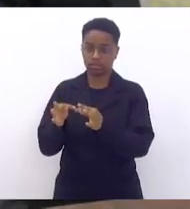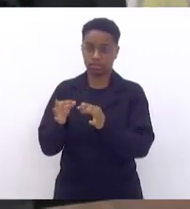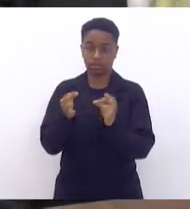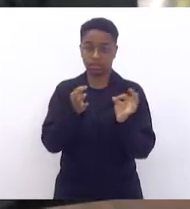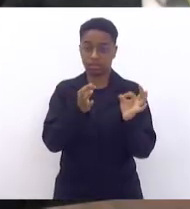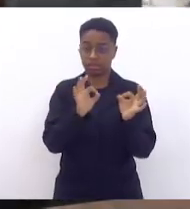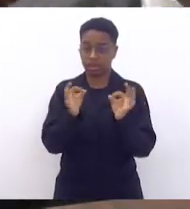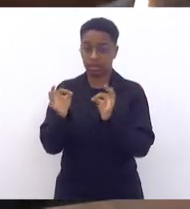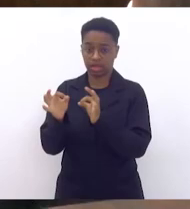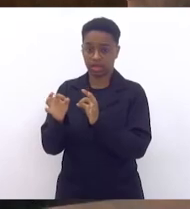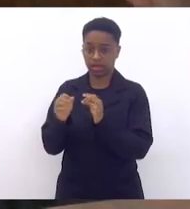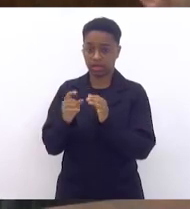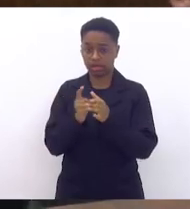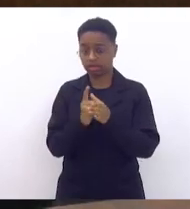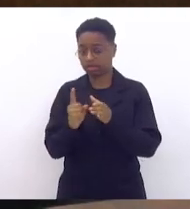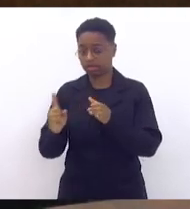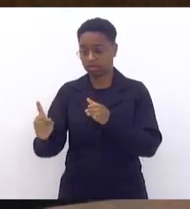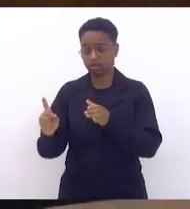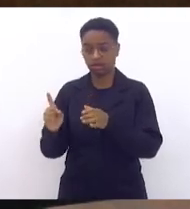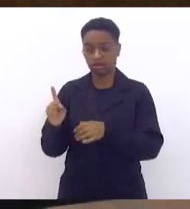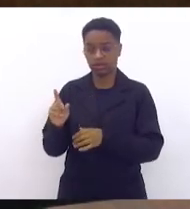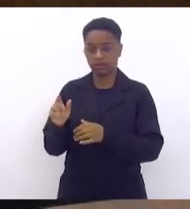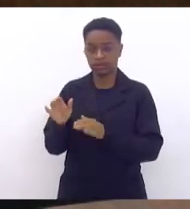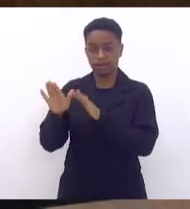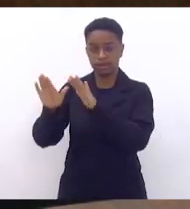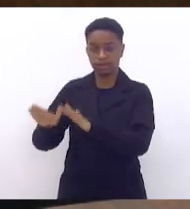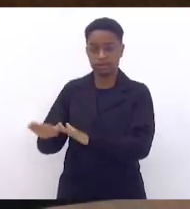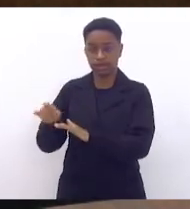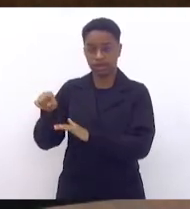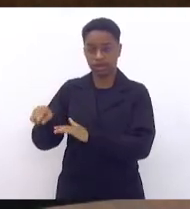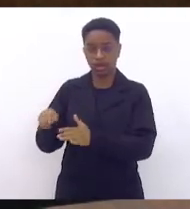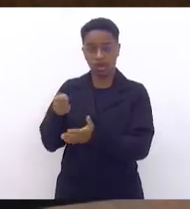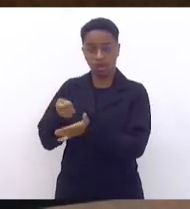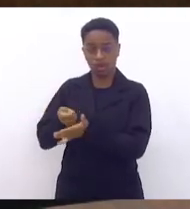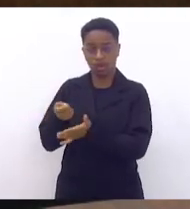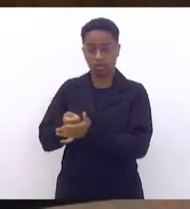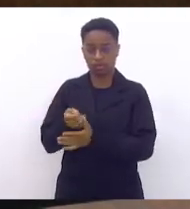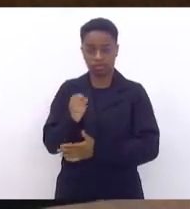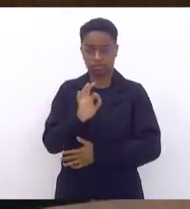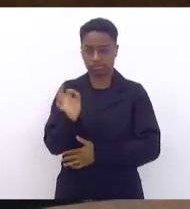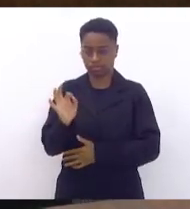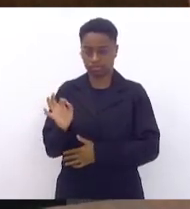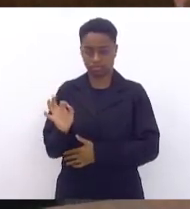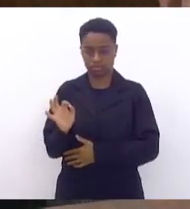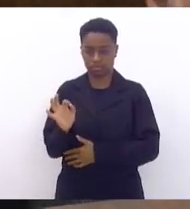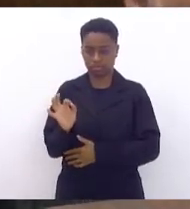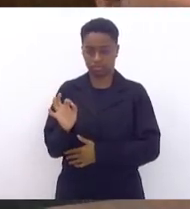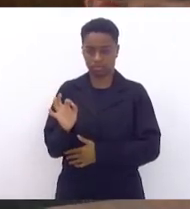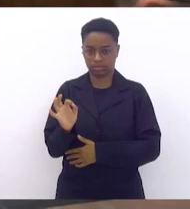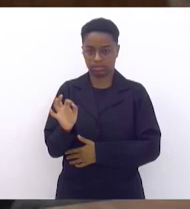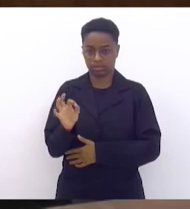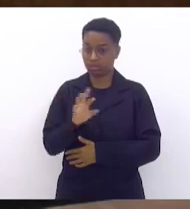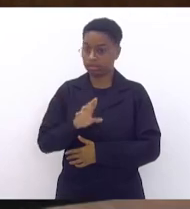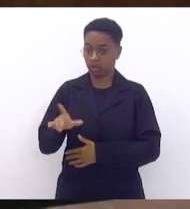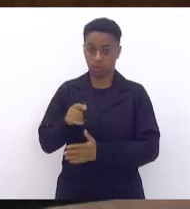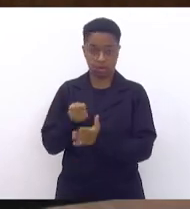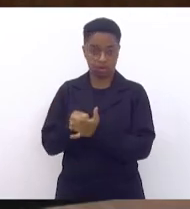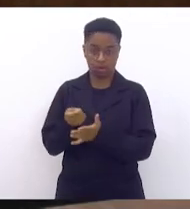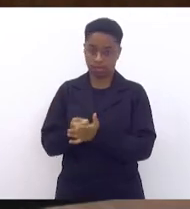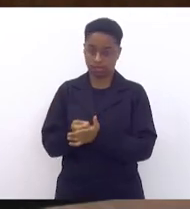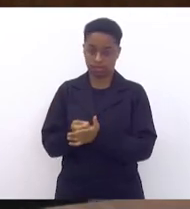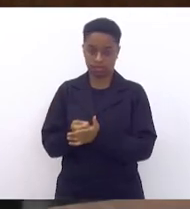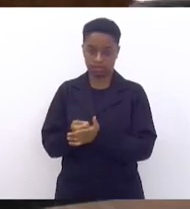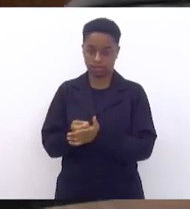ninguém é internado nas comunidades terapêuticas, obrigatório. Não são